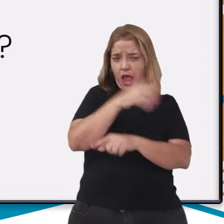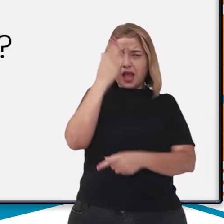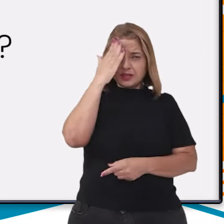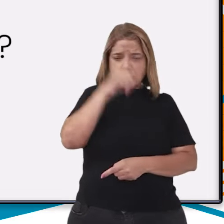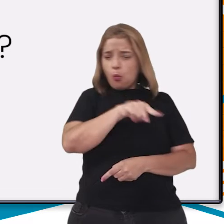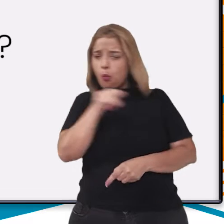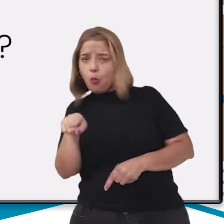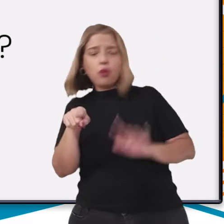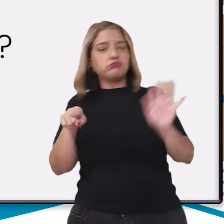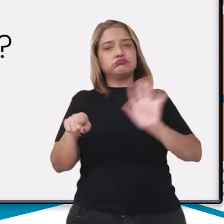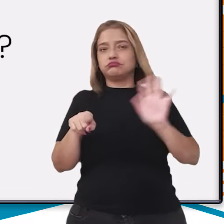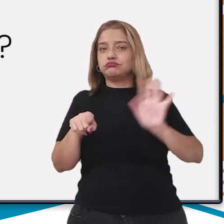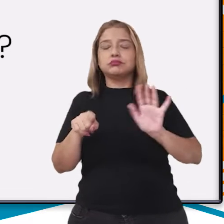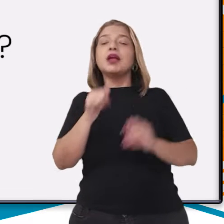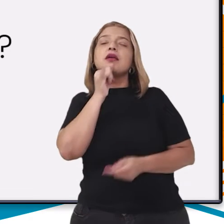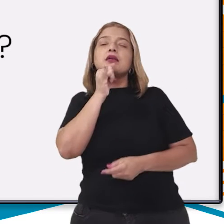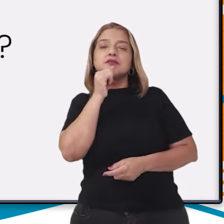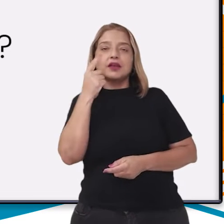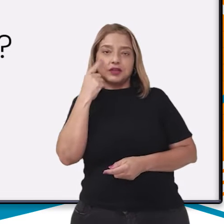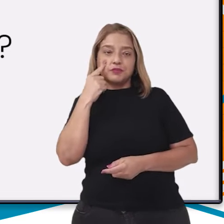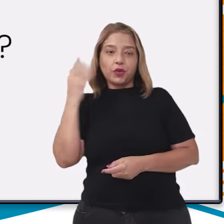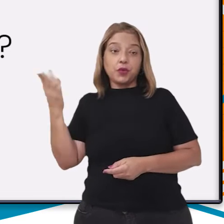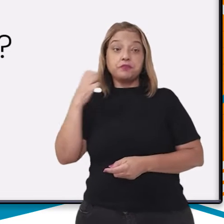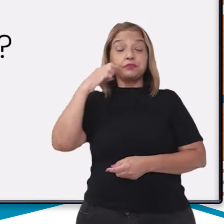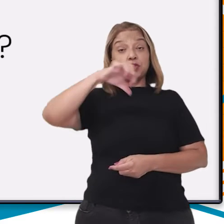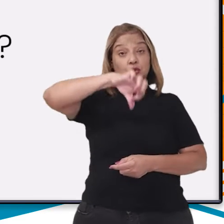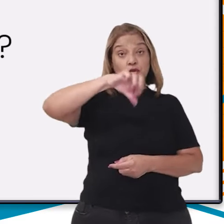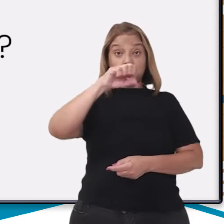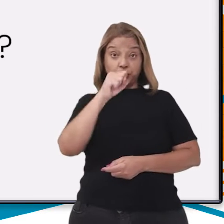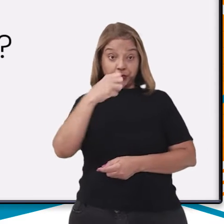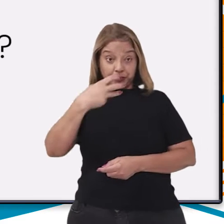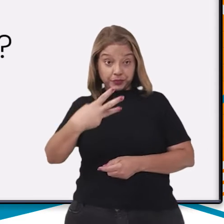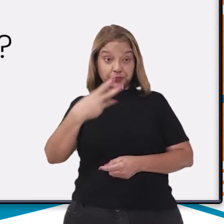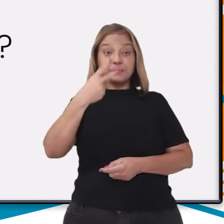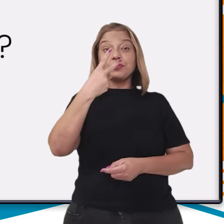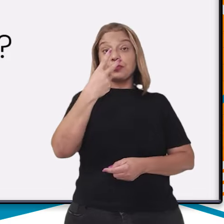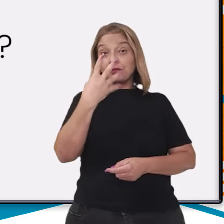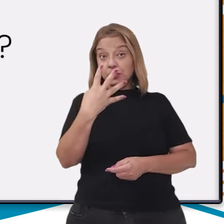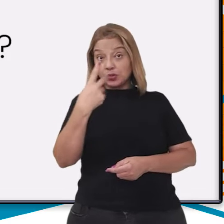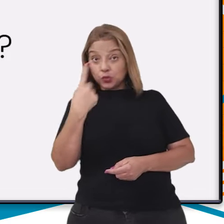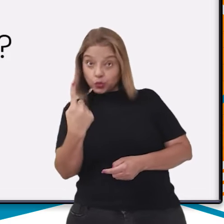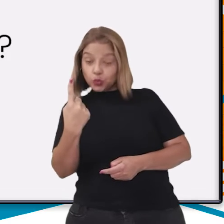definido pelos seus antecessores. Veja esse exemplo: